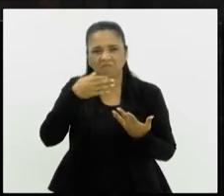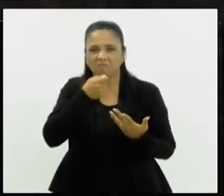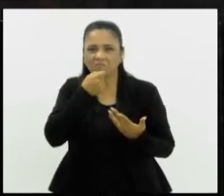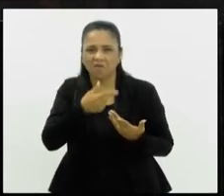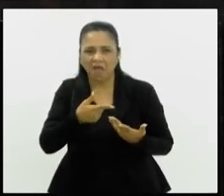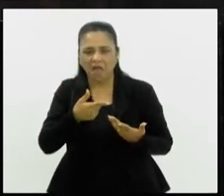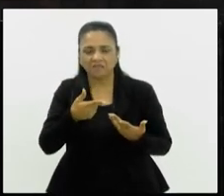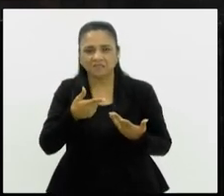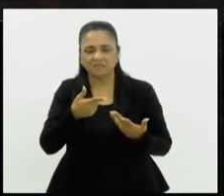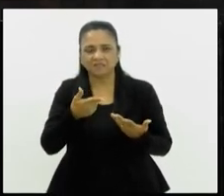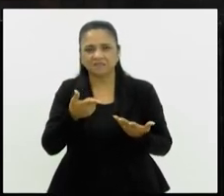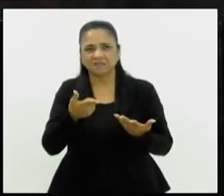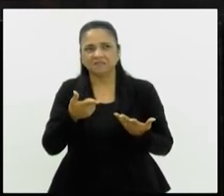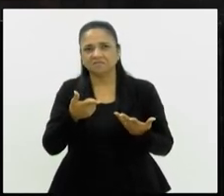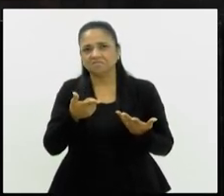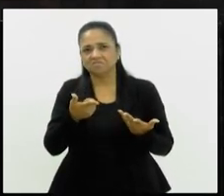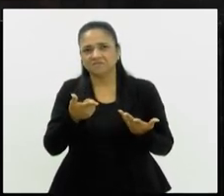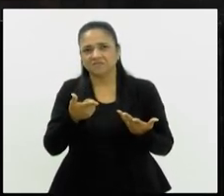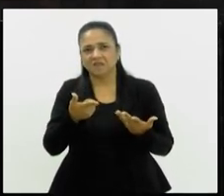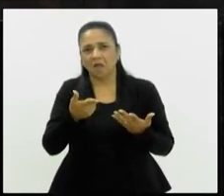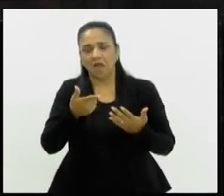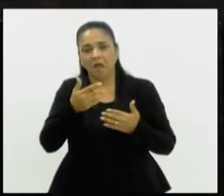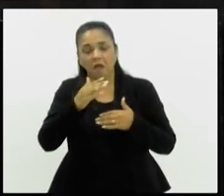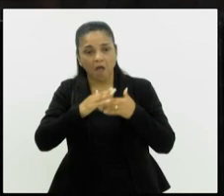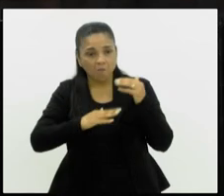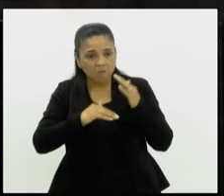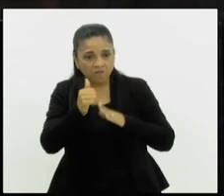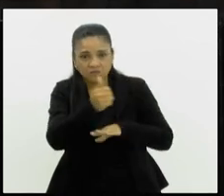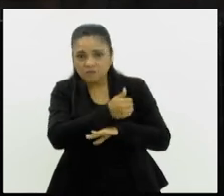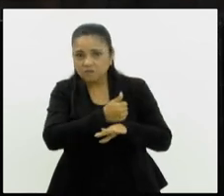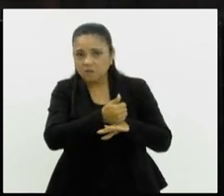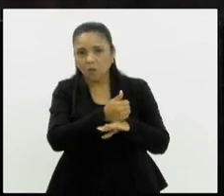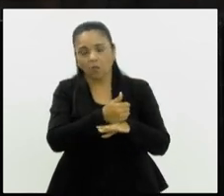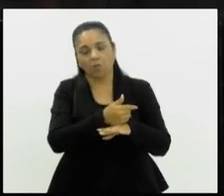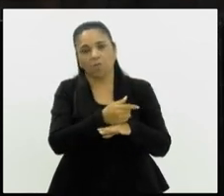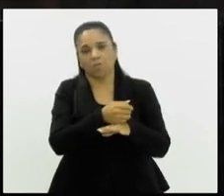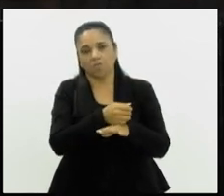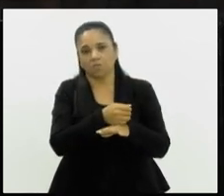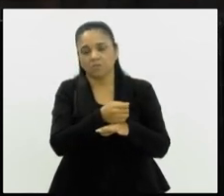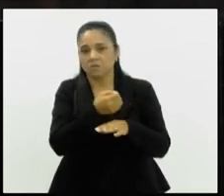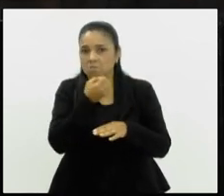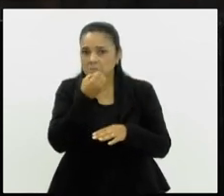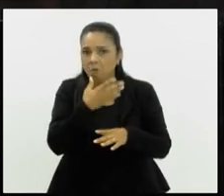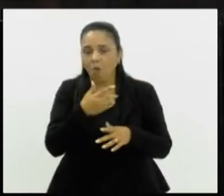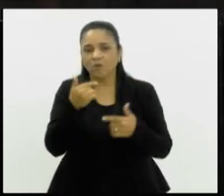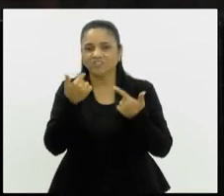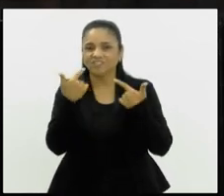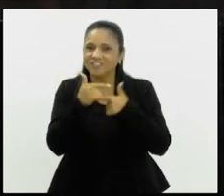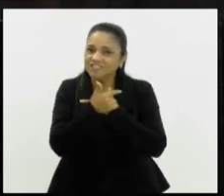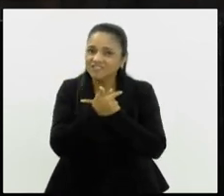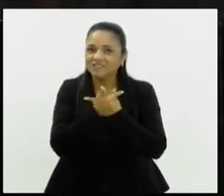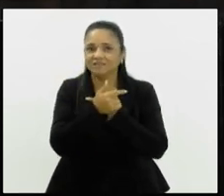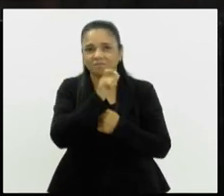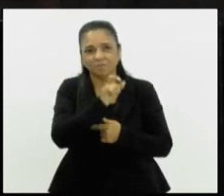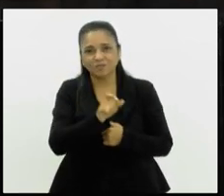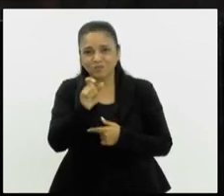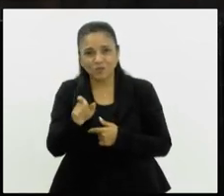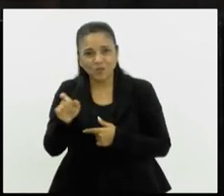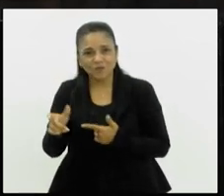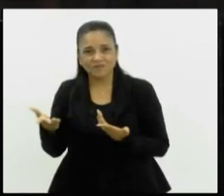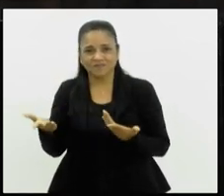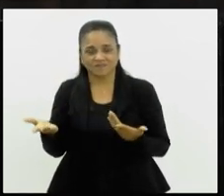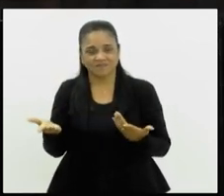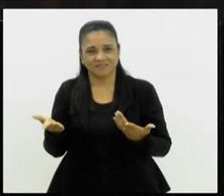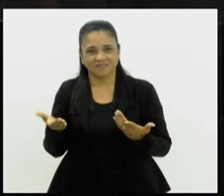sei lá do que, a profissão que é nobre, né, de fazer rir. Então, pessoas que